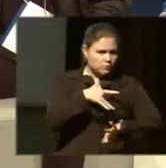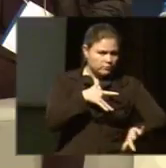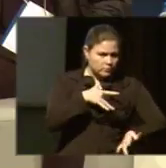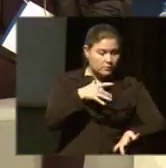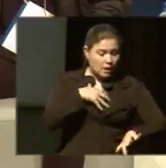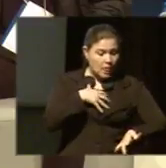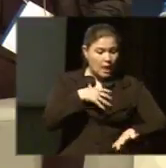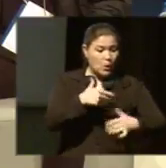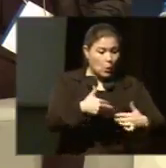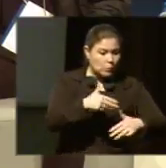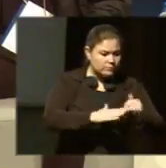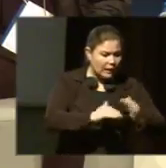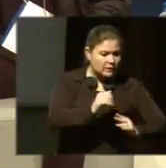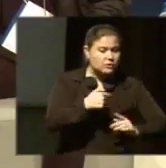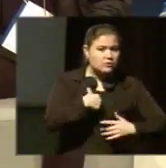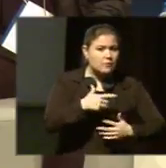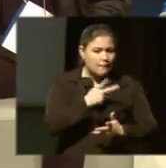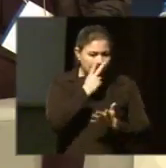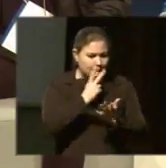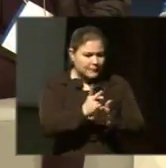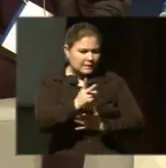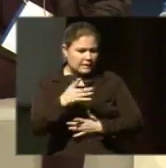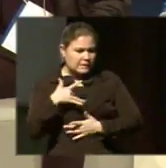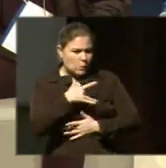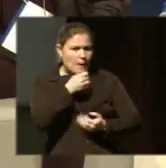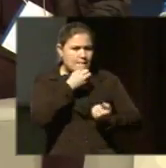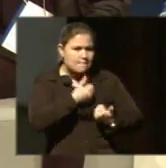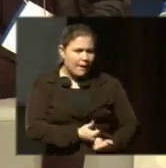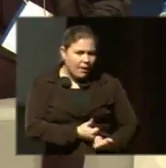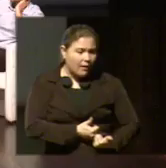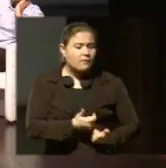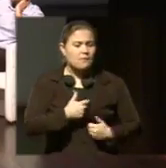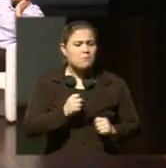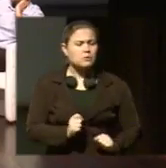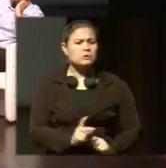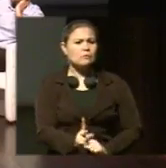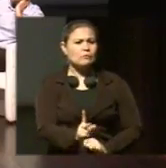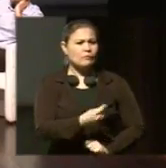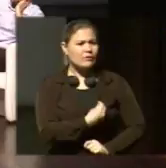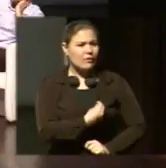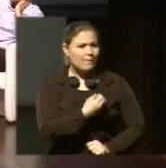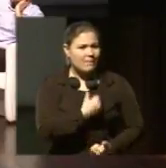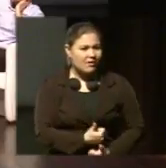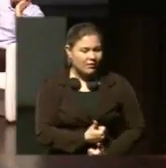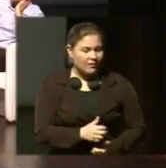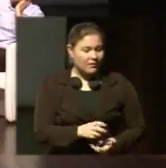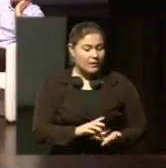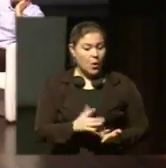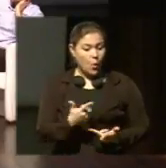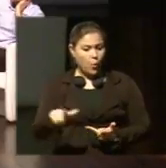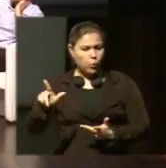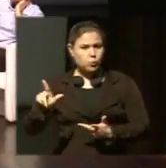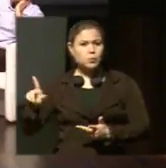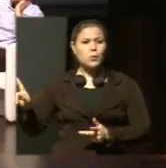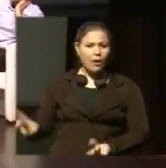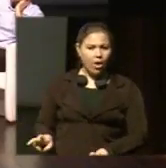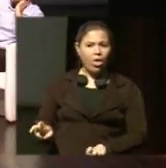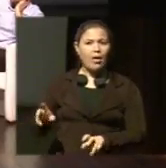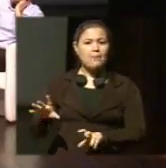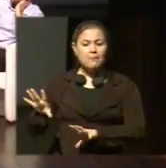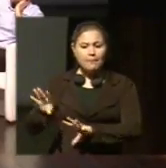práticas, né, que mantenham a nossa saúde bem, para que a gente possa viver bem, né? Outra coisa é a gente adotar